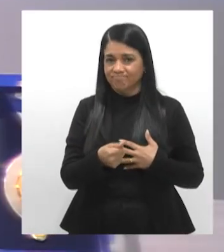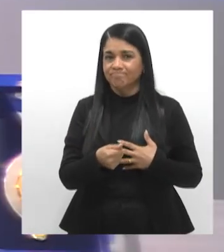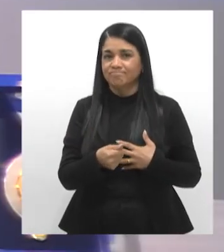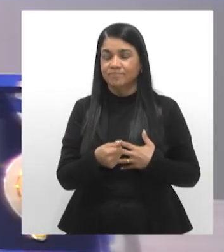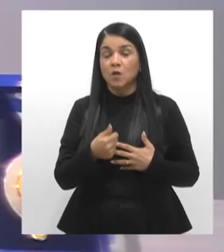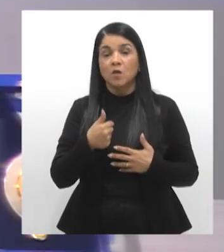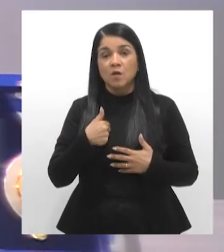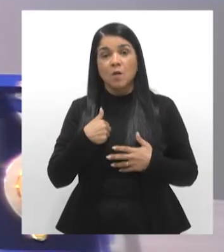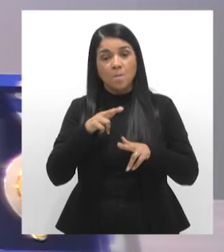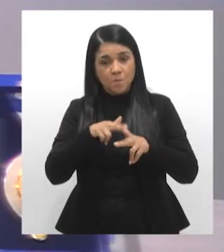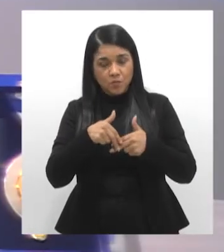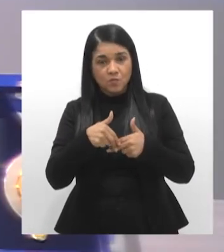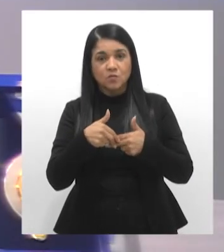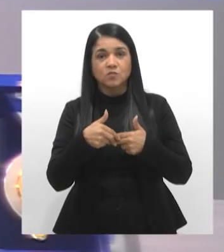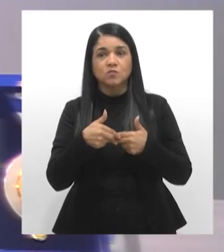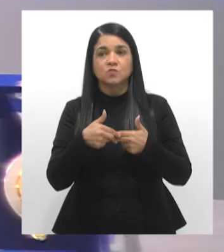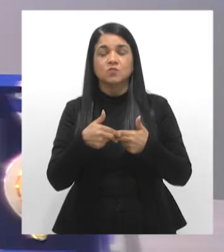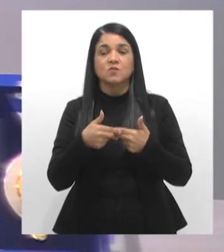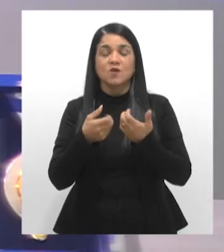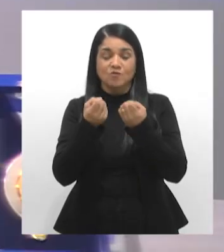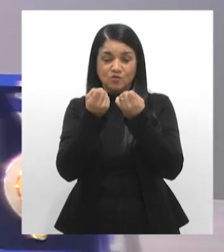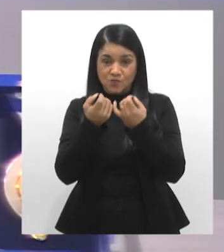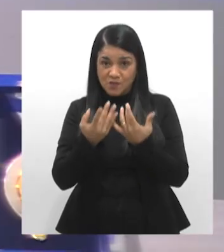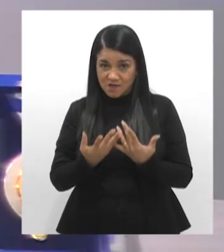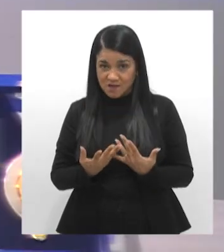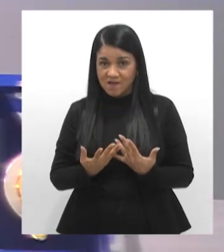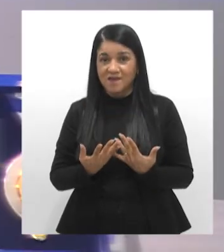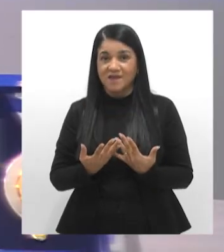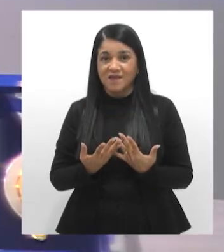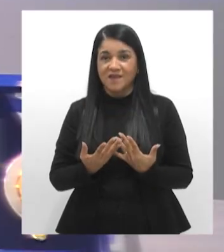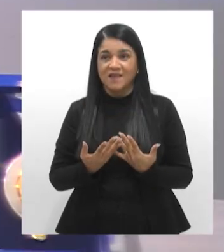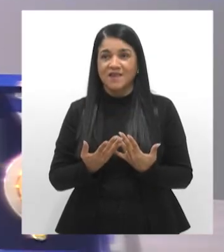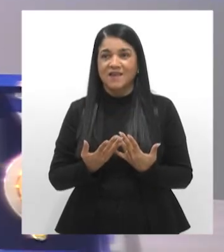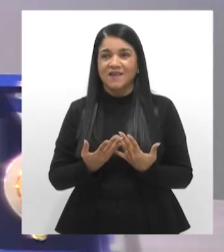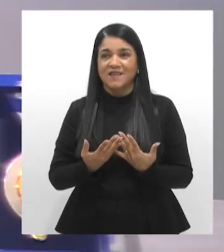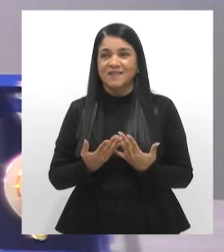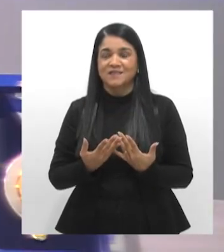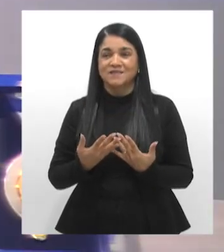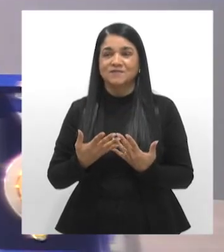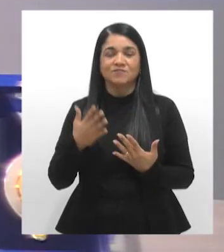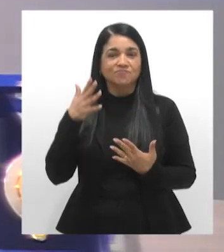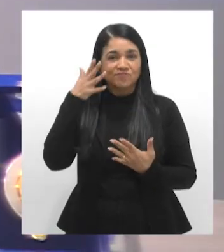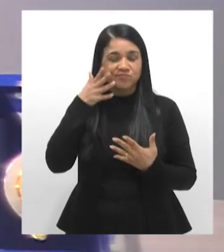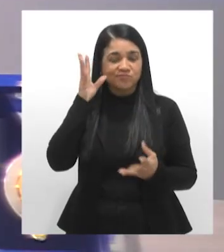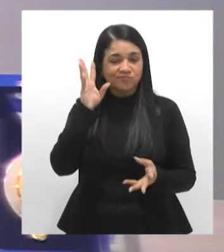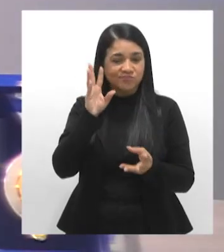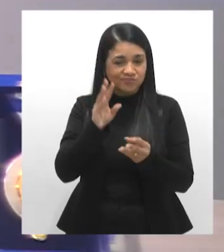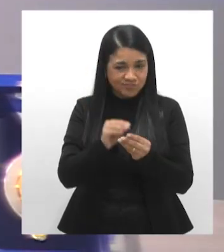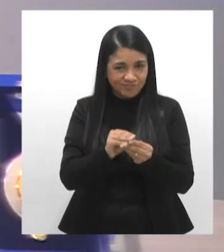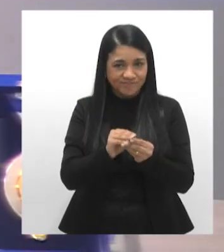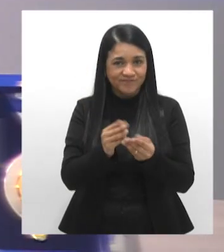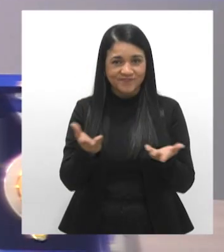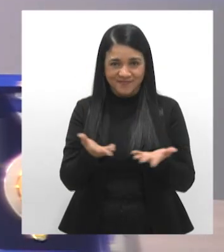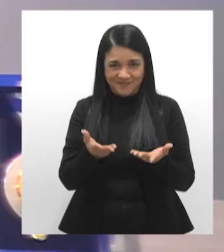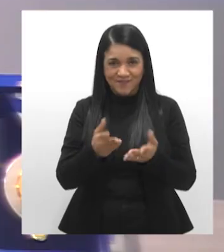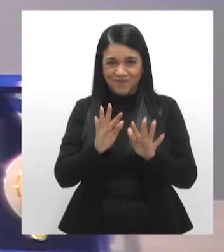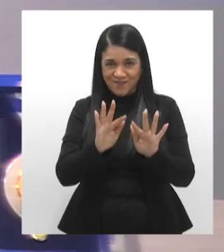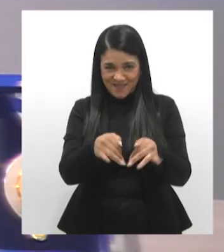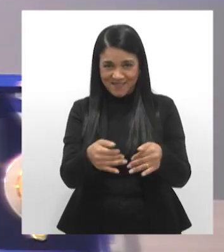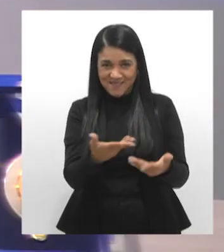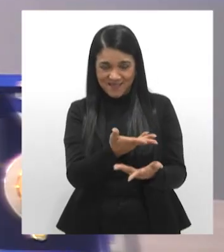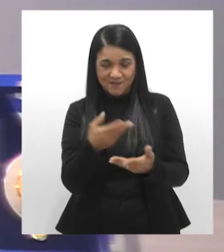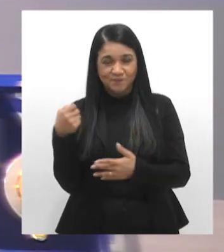achei que você devia encerrar as falas. E assim sendo, agora passa